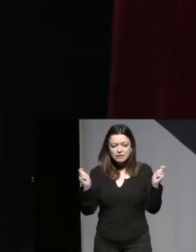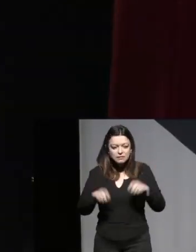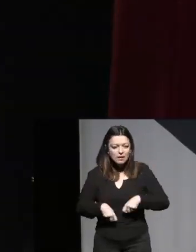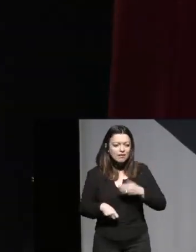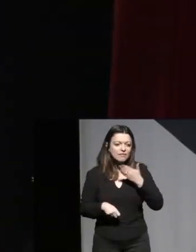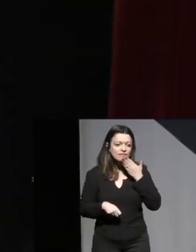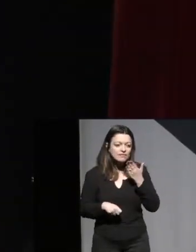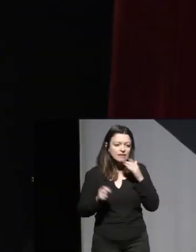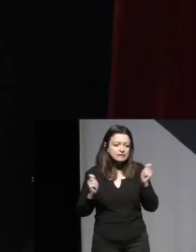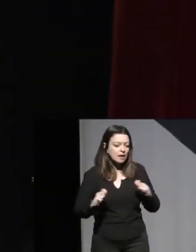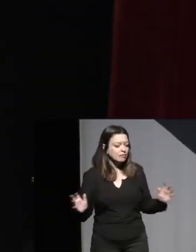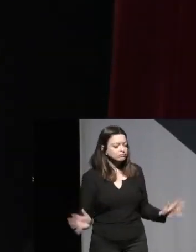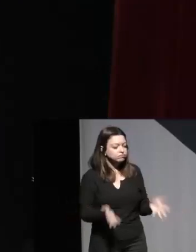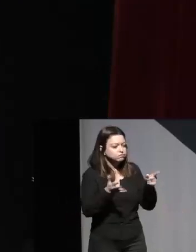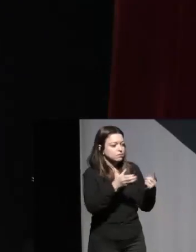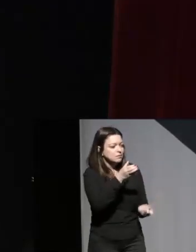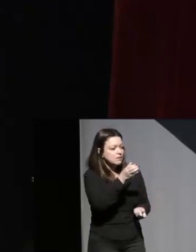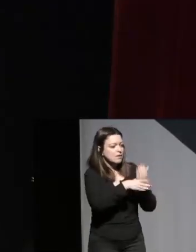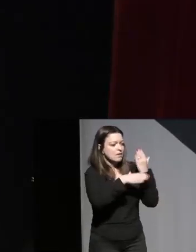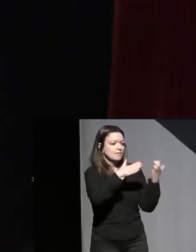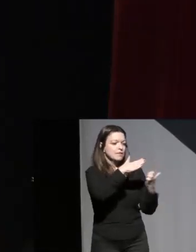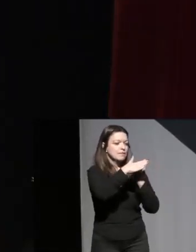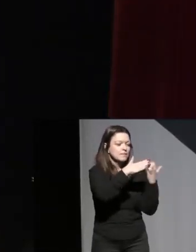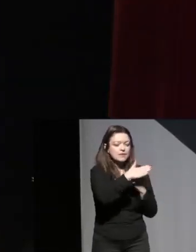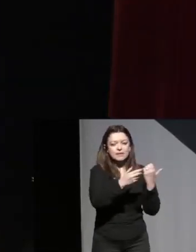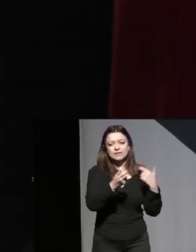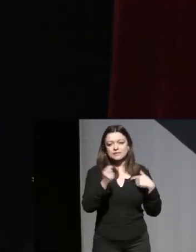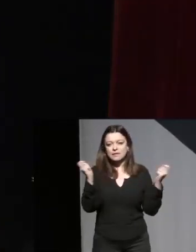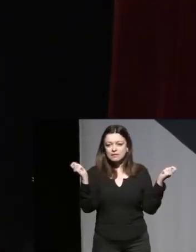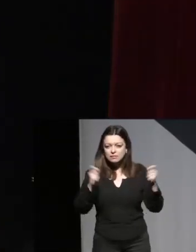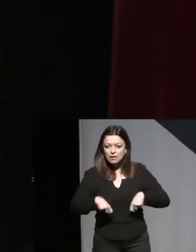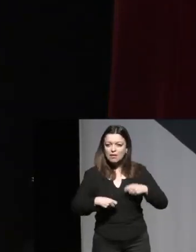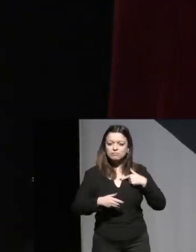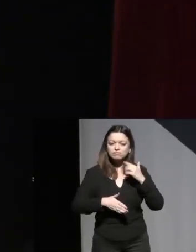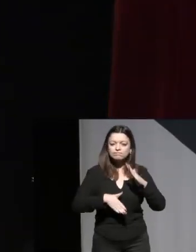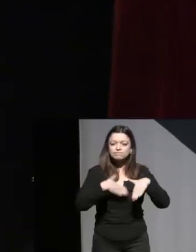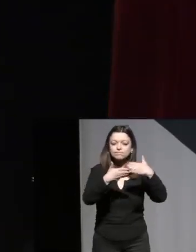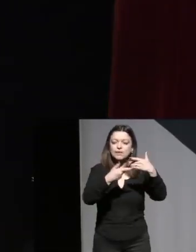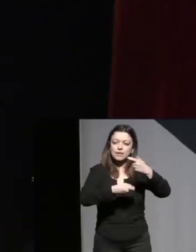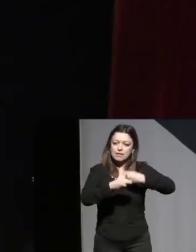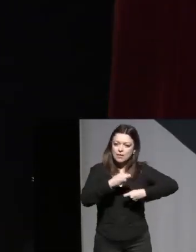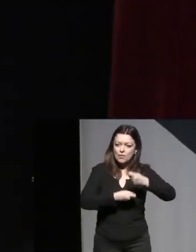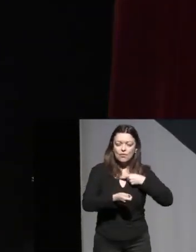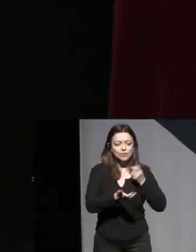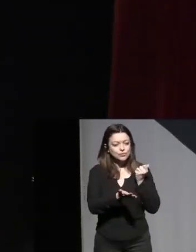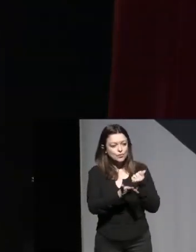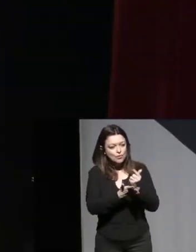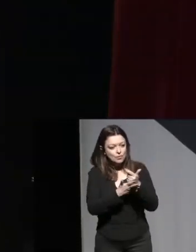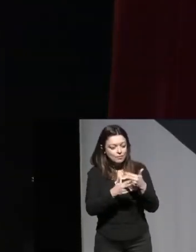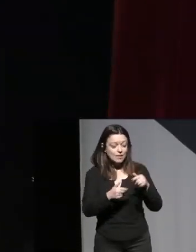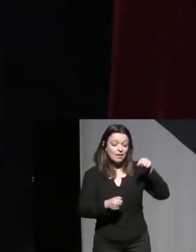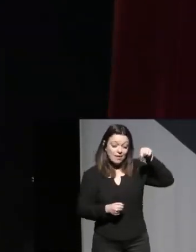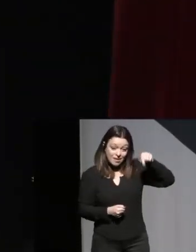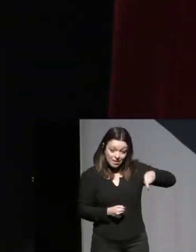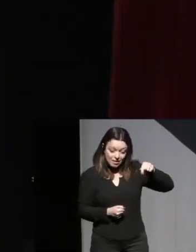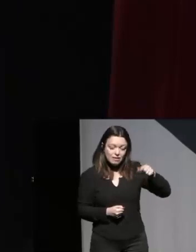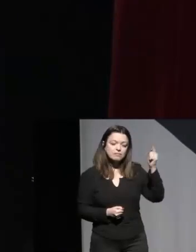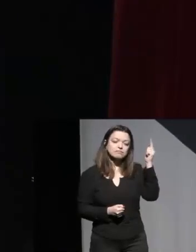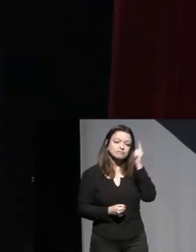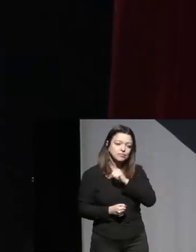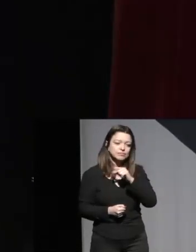empreendam, permita que haja o desenvolvimento fácil de negócios, e é isto com que vai fazer que a